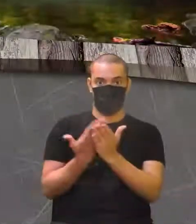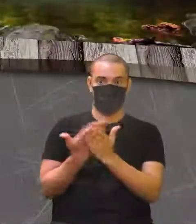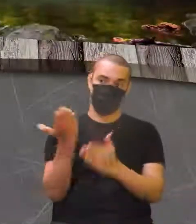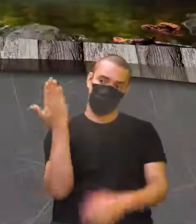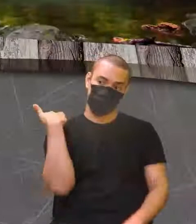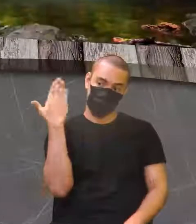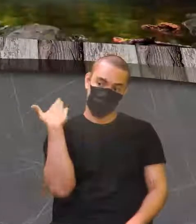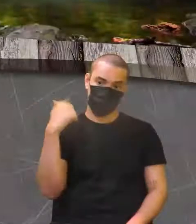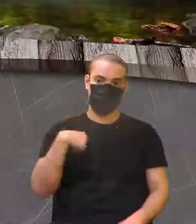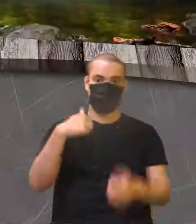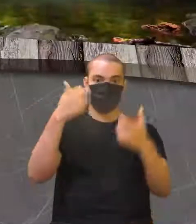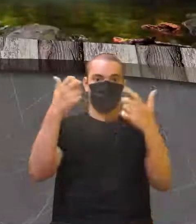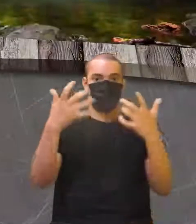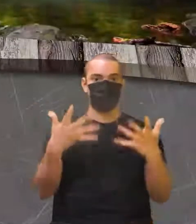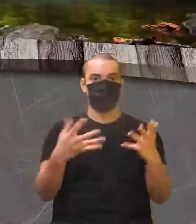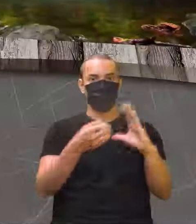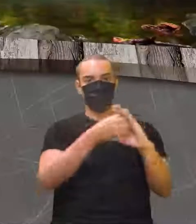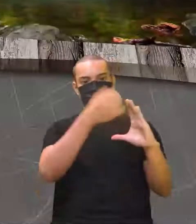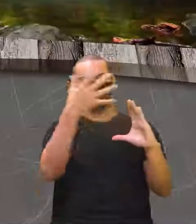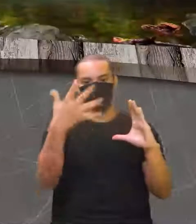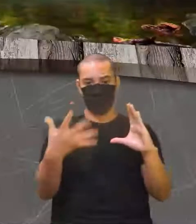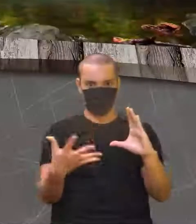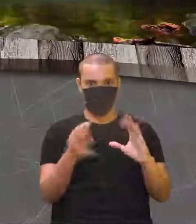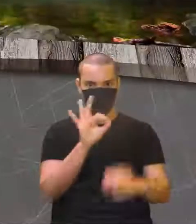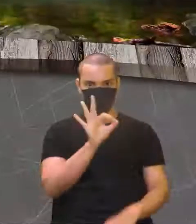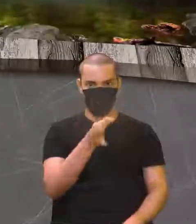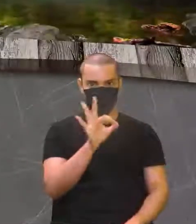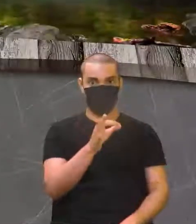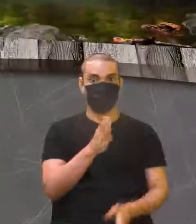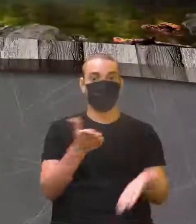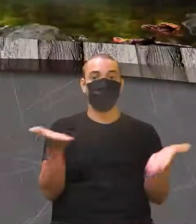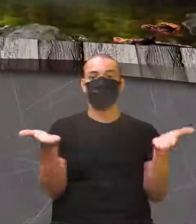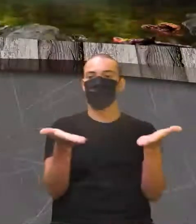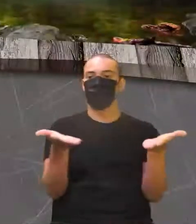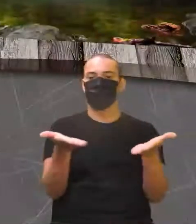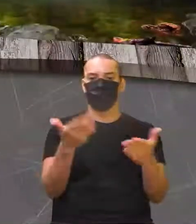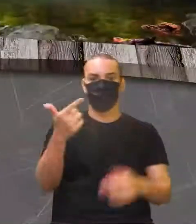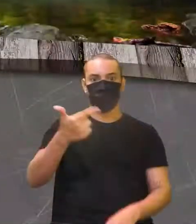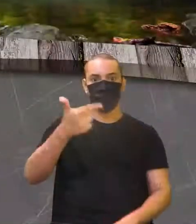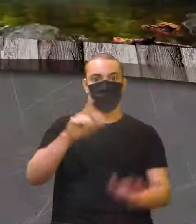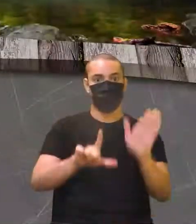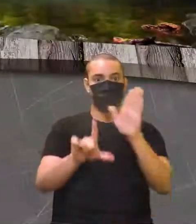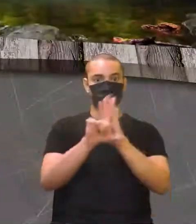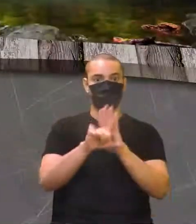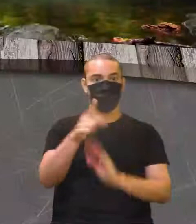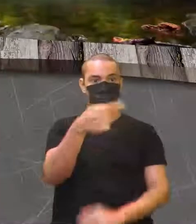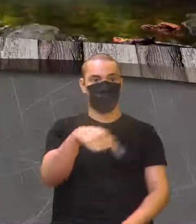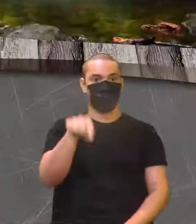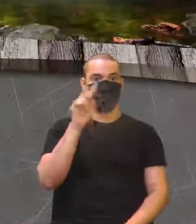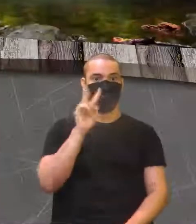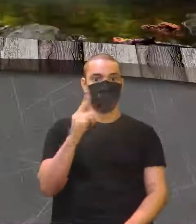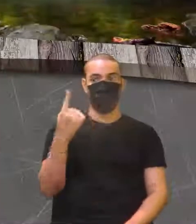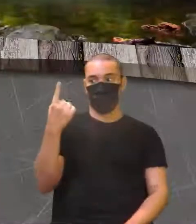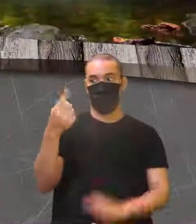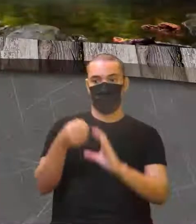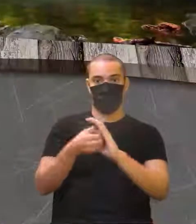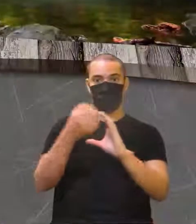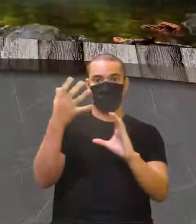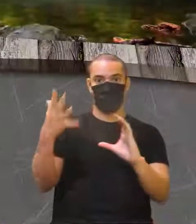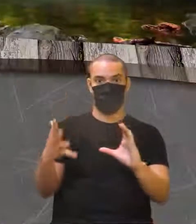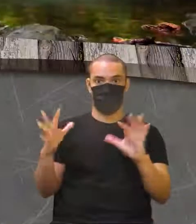questão lá da formação das características. E agora, como na segunda lei você viu que uma característica não